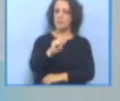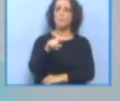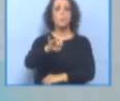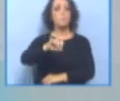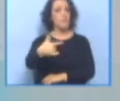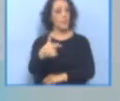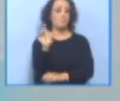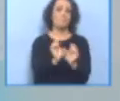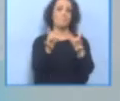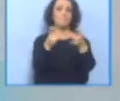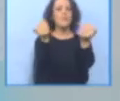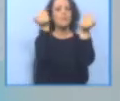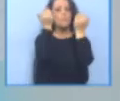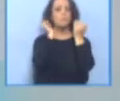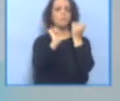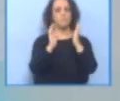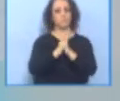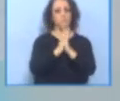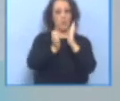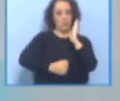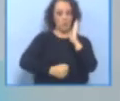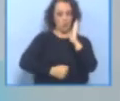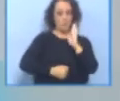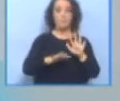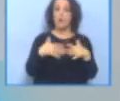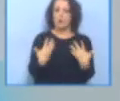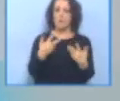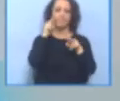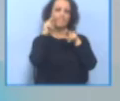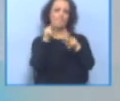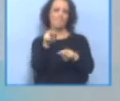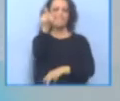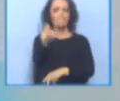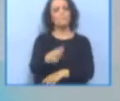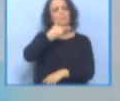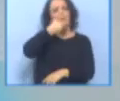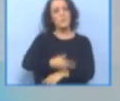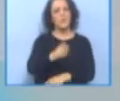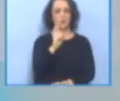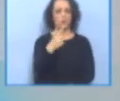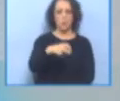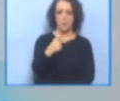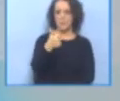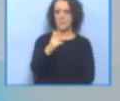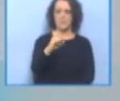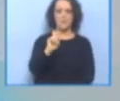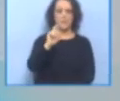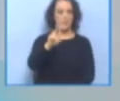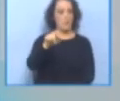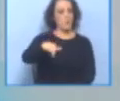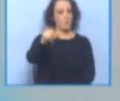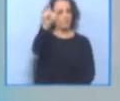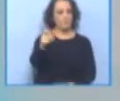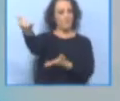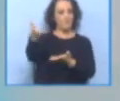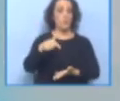agência.eclesia.pt, é o portal de notícias da Igreja Católica. Agora olhamos a experiência de Joana Bacelar, nossa convidada